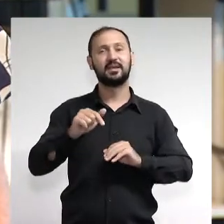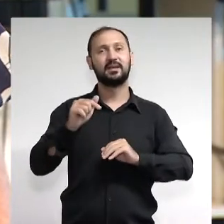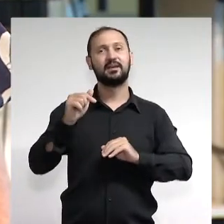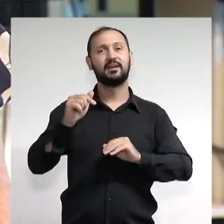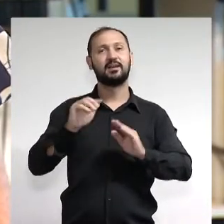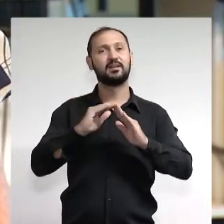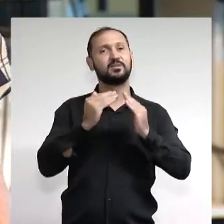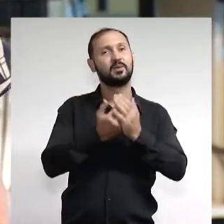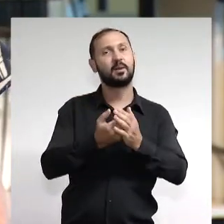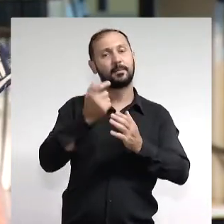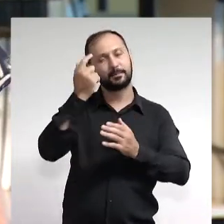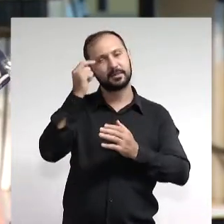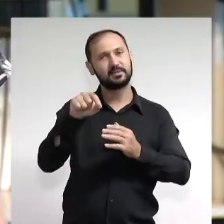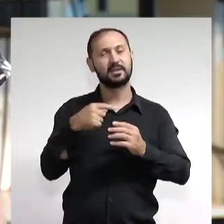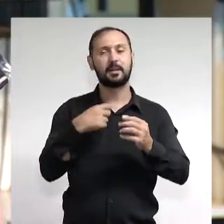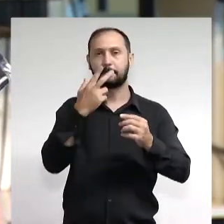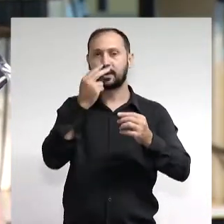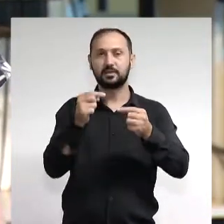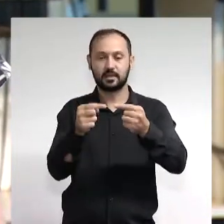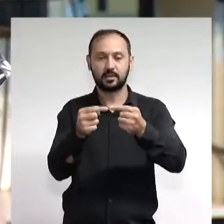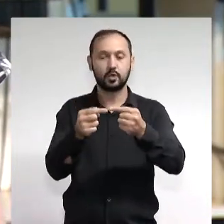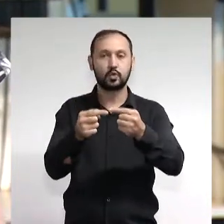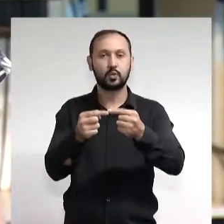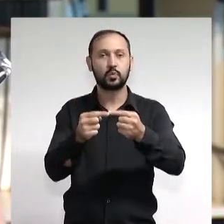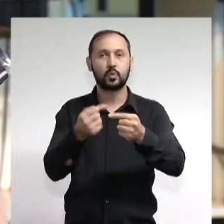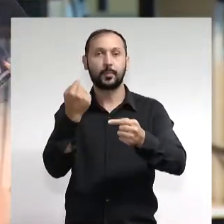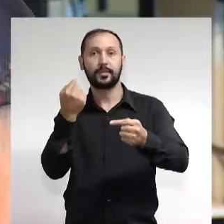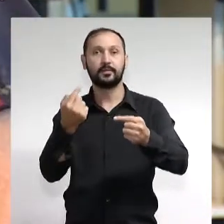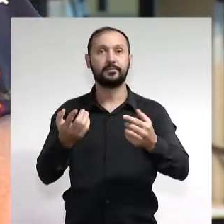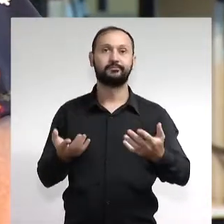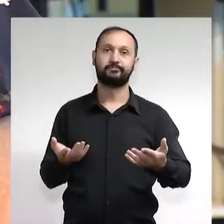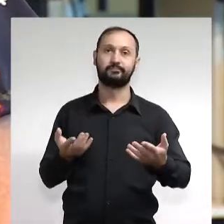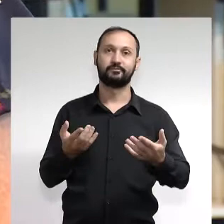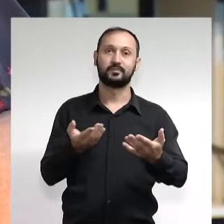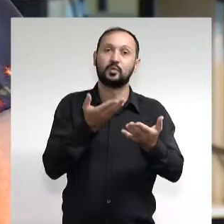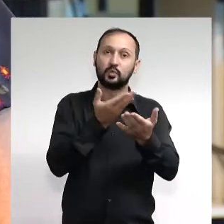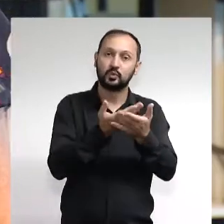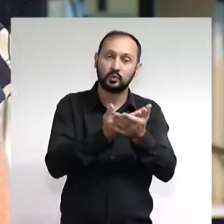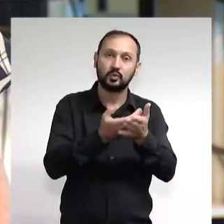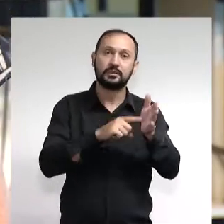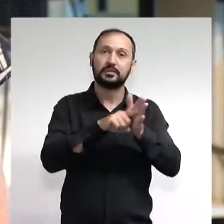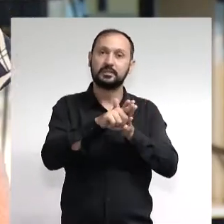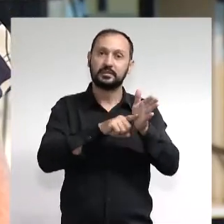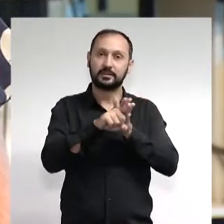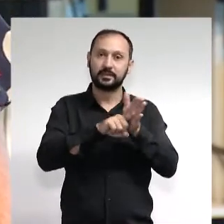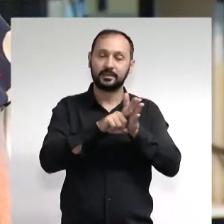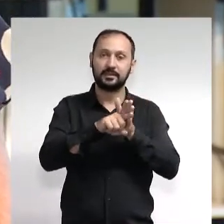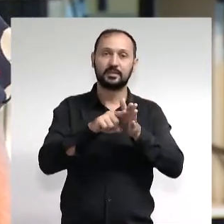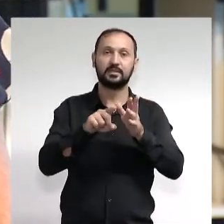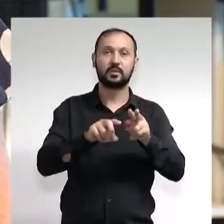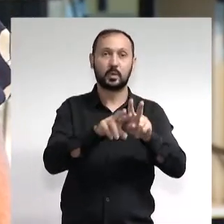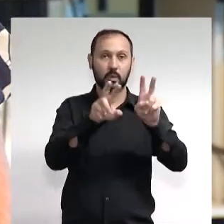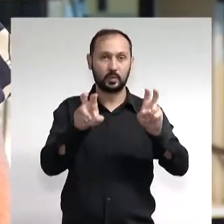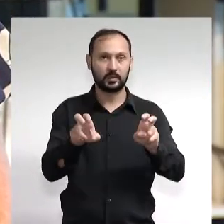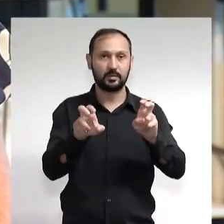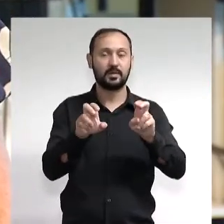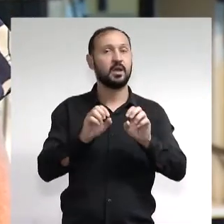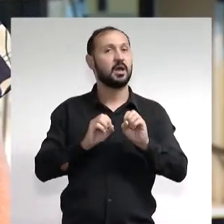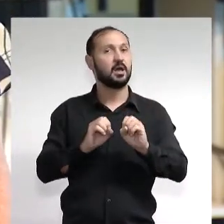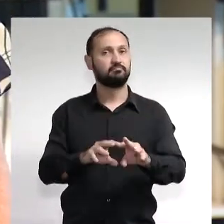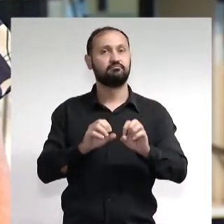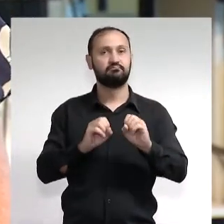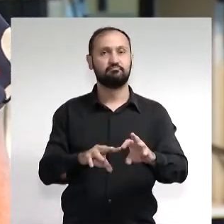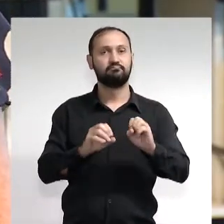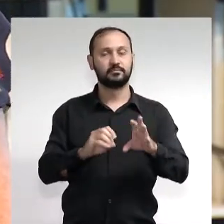pela escola como um desajuste, por exemplo. Os estudos e as pesquisas que são desenvolvidos na área